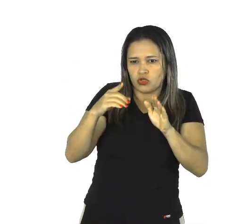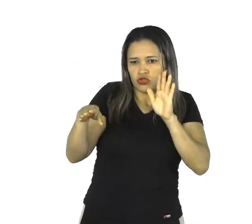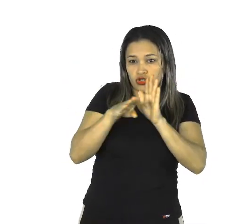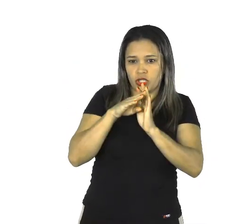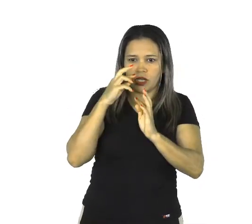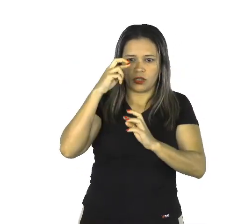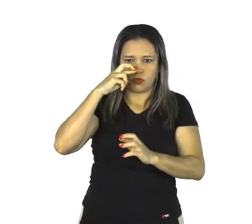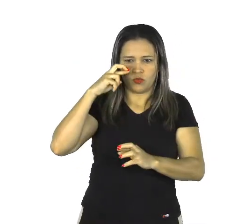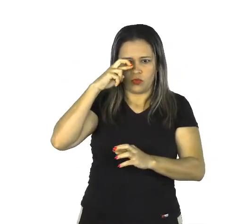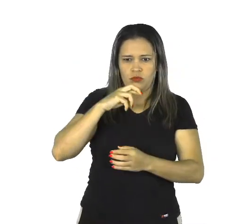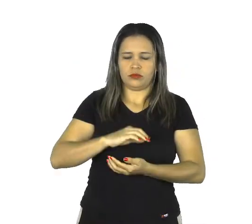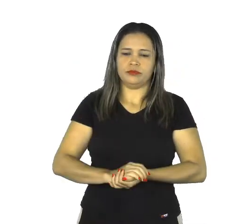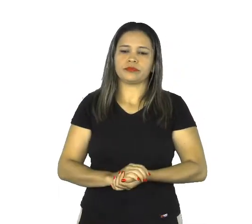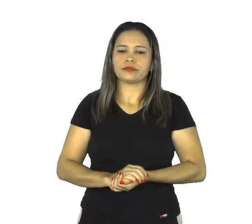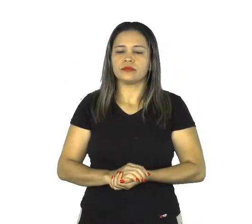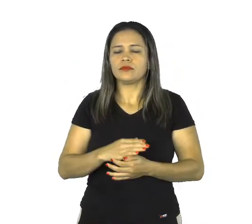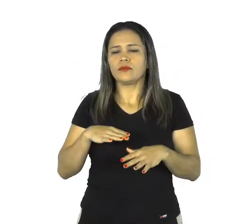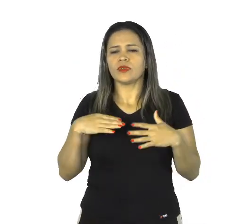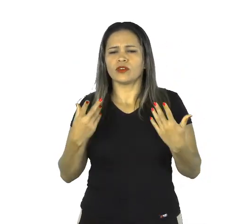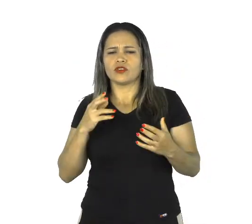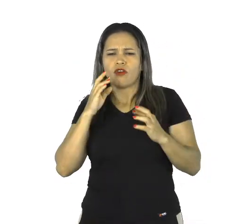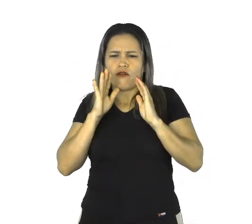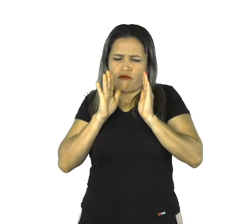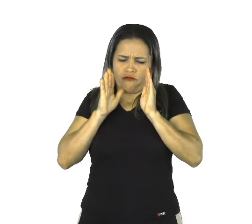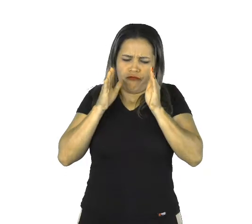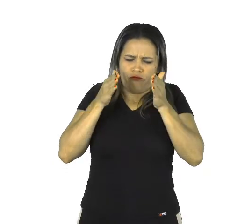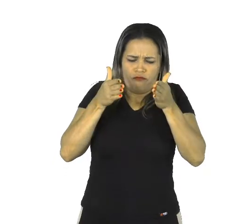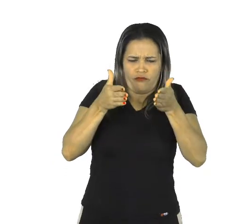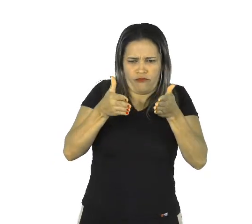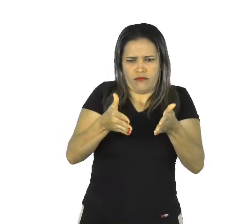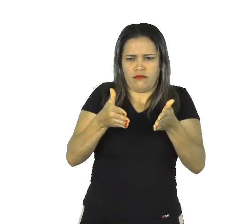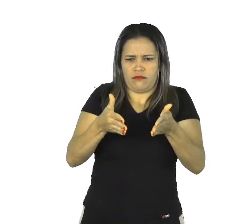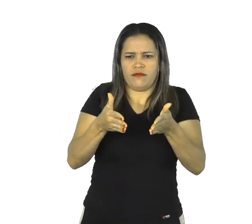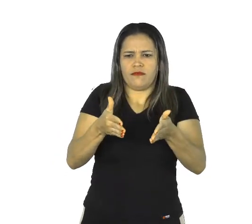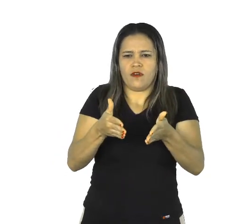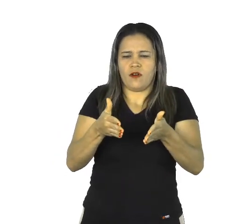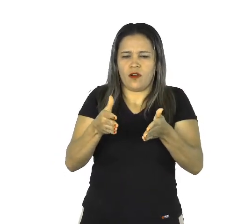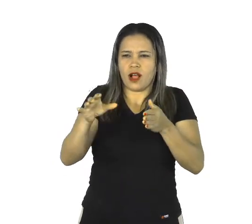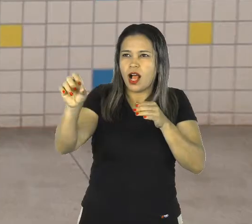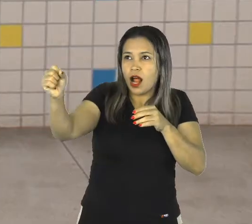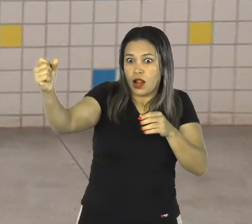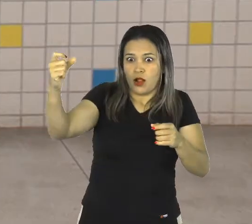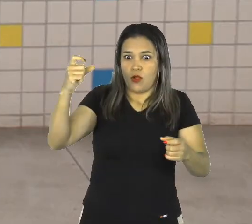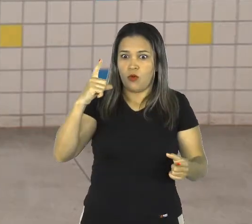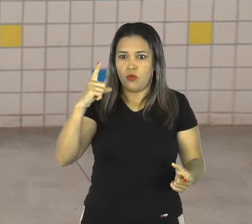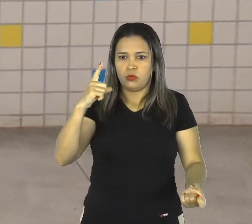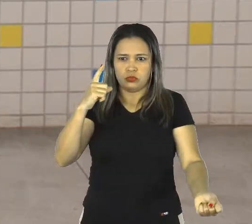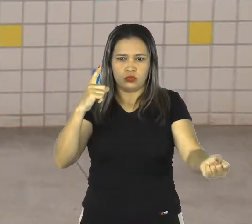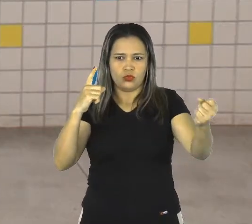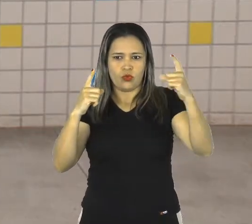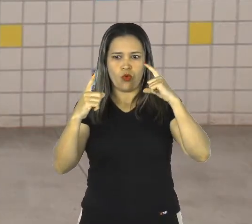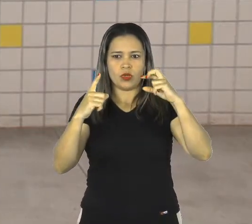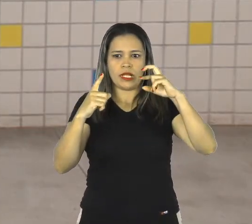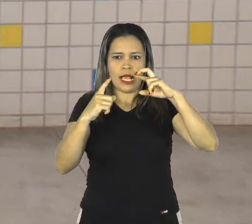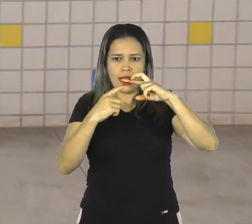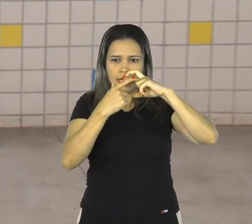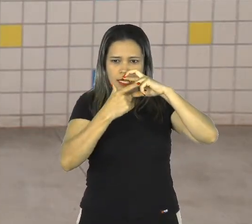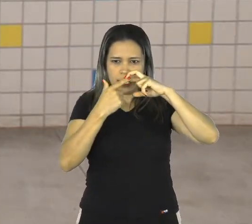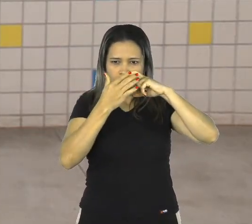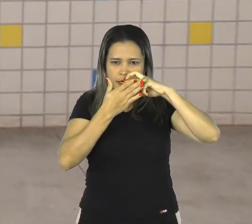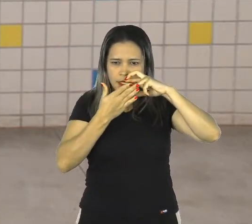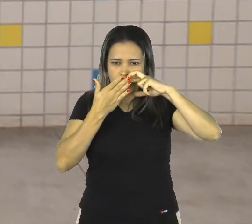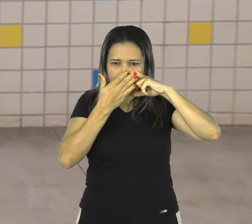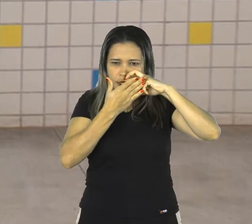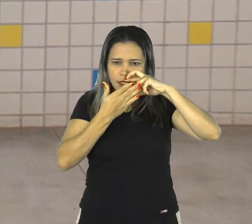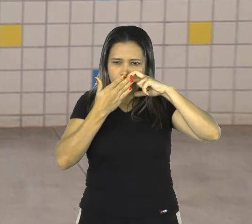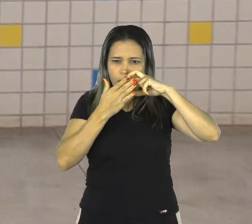olhos, tá? Quando a gente focaliza as luzes, a córnea ela funciona assim, digamos, como se fosse